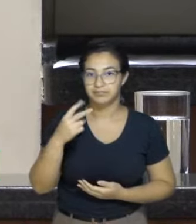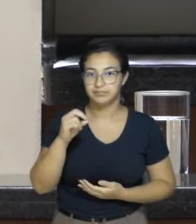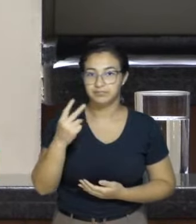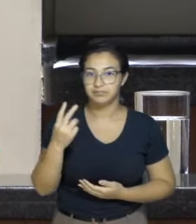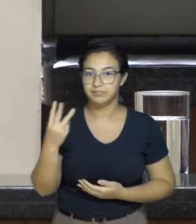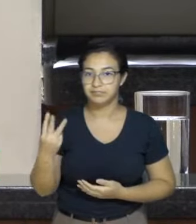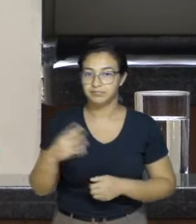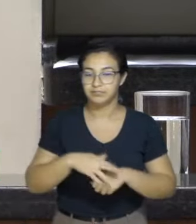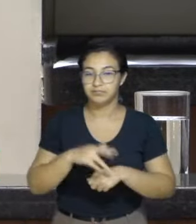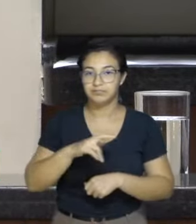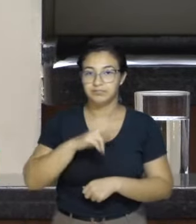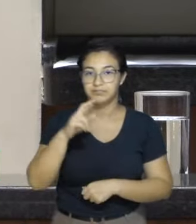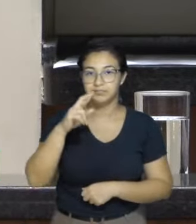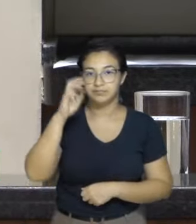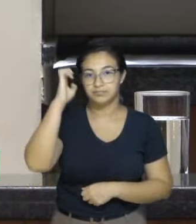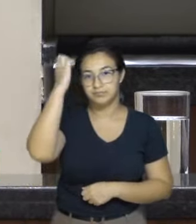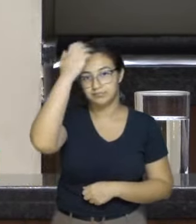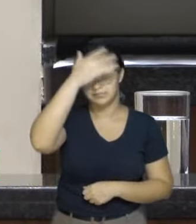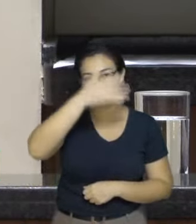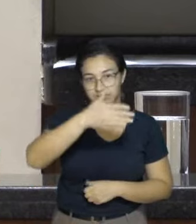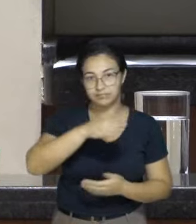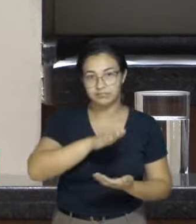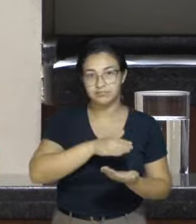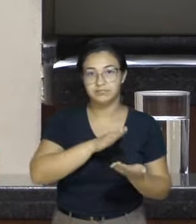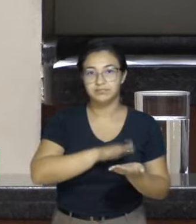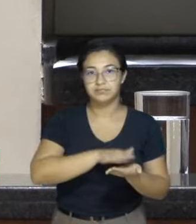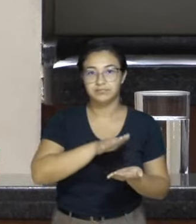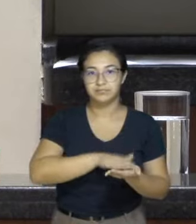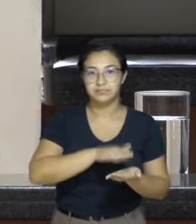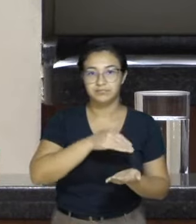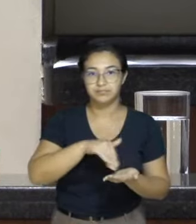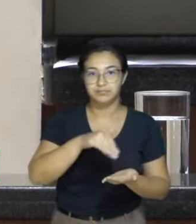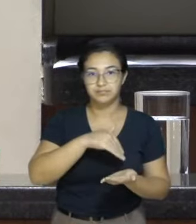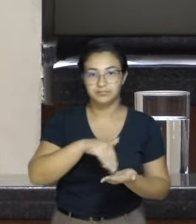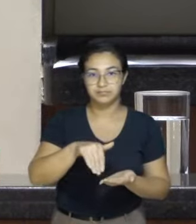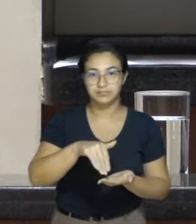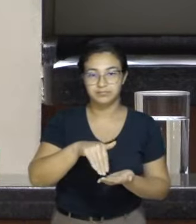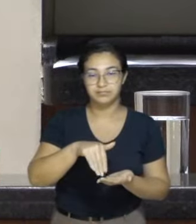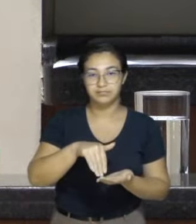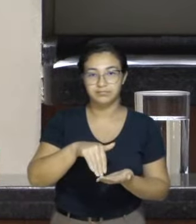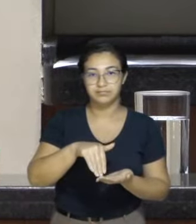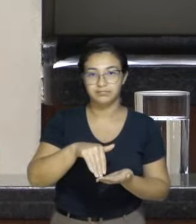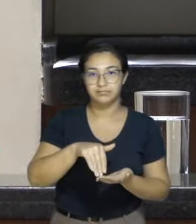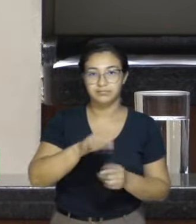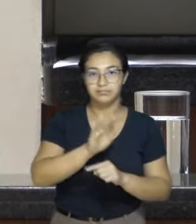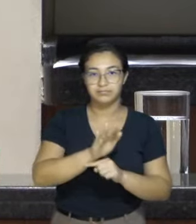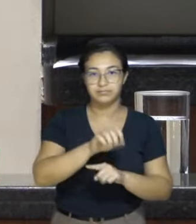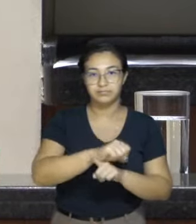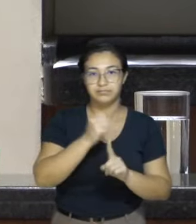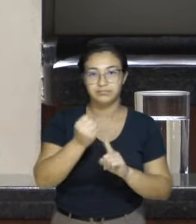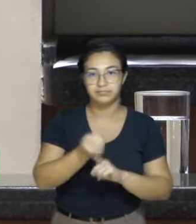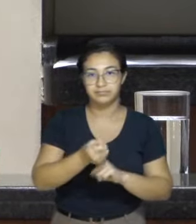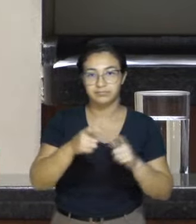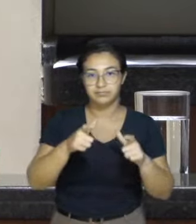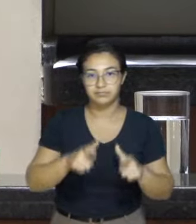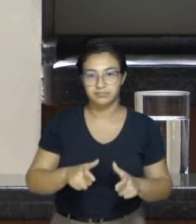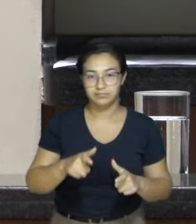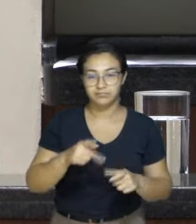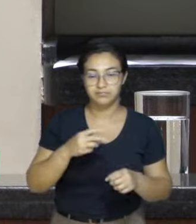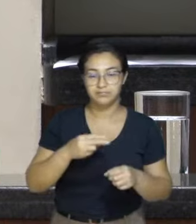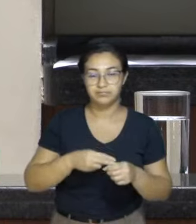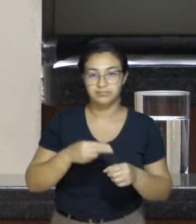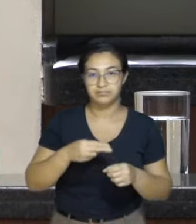499/2023, autoria do deputado Emerson Stein, manifestando aplausos à secretária de Assistência Social do município de Porto Belo, senhora